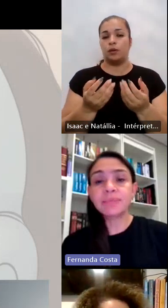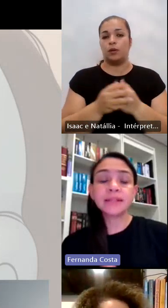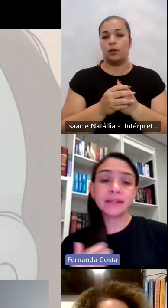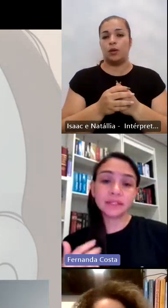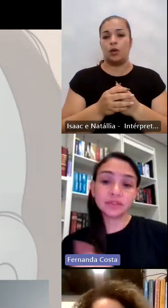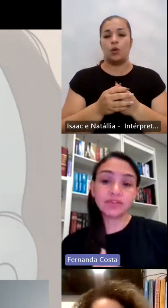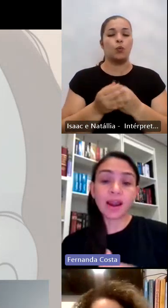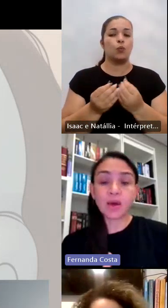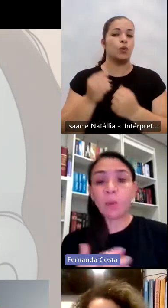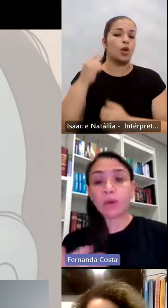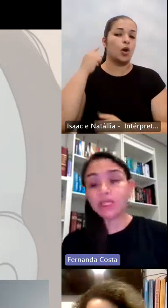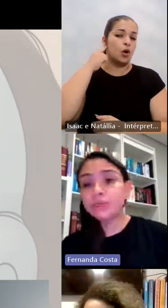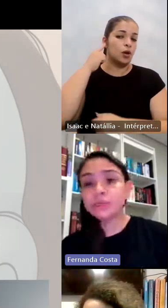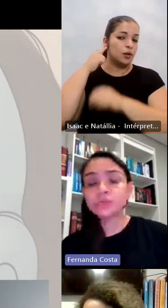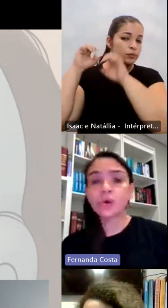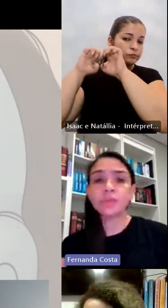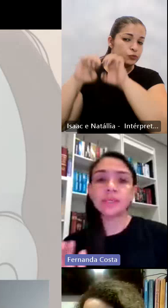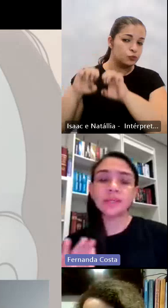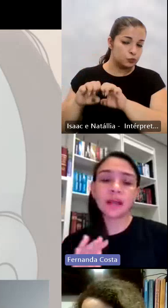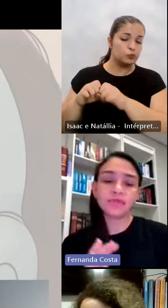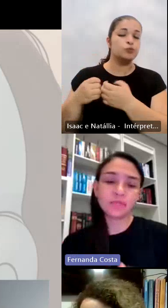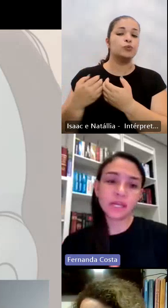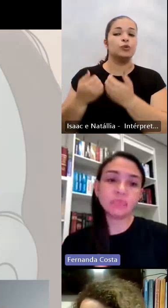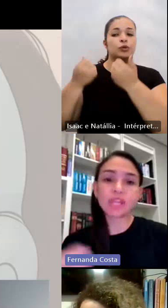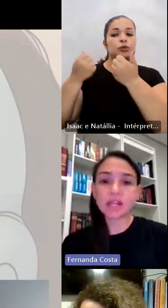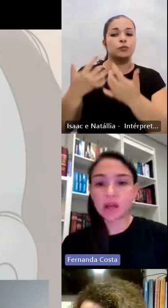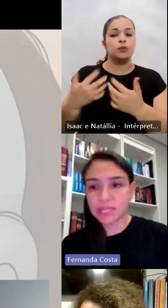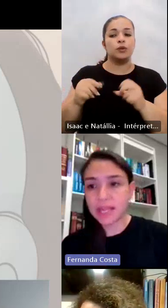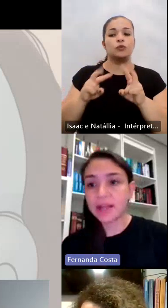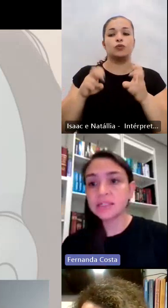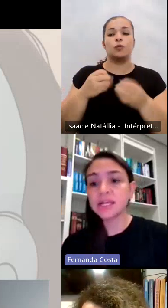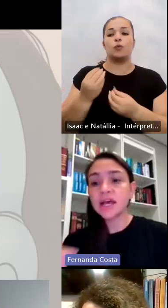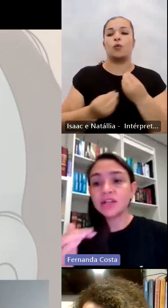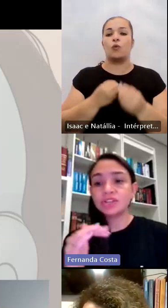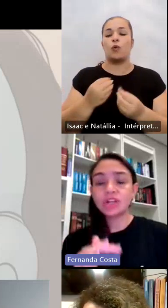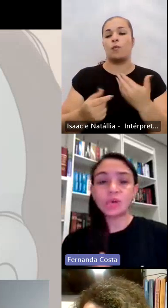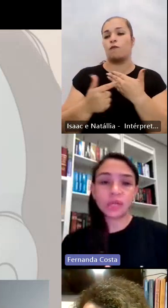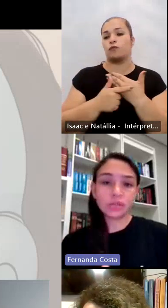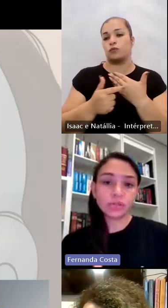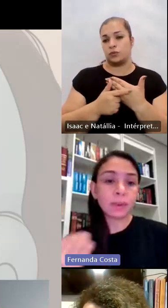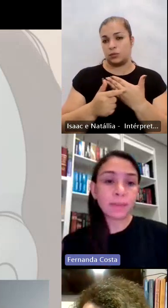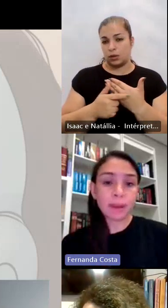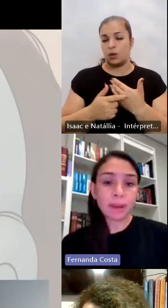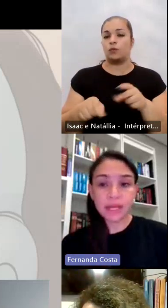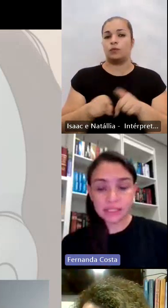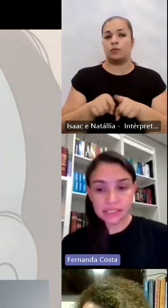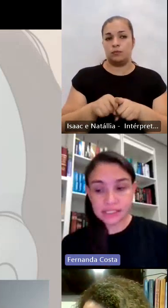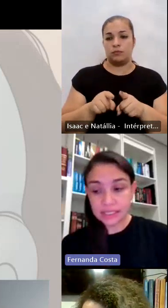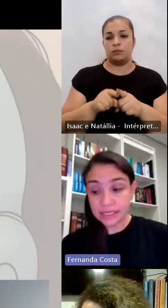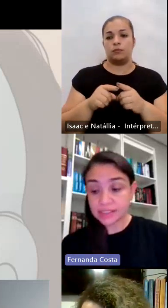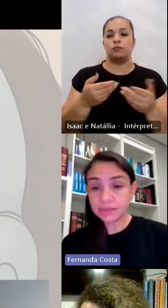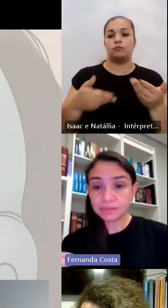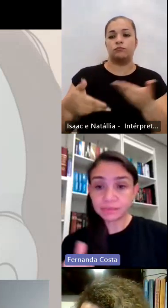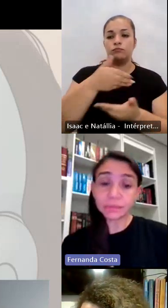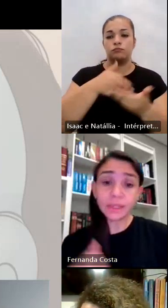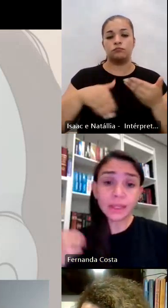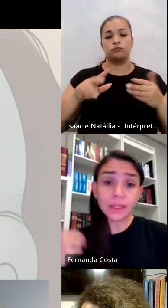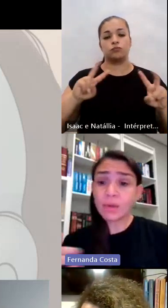orelha, tentando falar um pouquinho sobre a função de cada uma delas, dialogando sobre o papel que elas